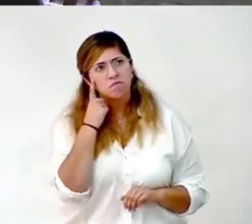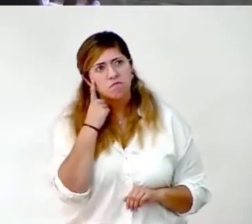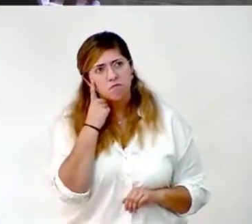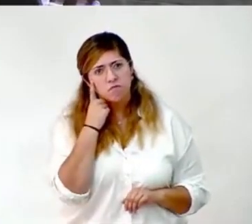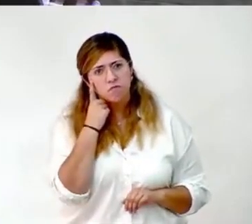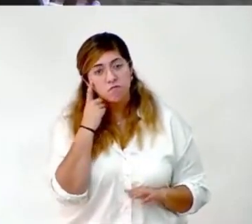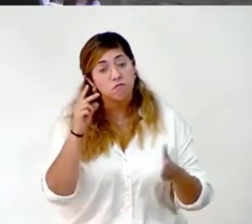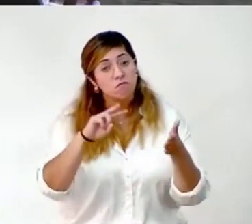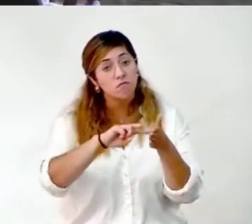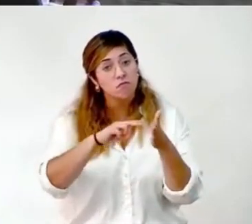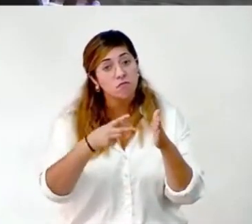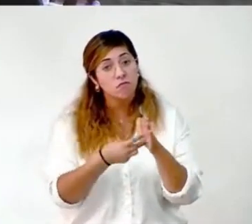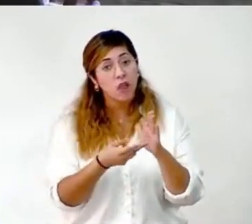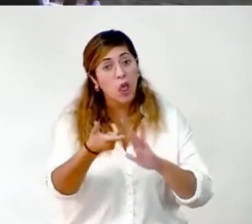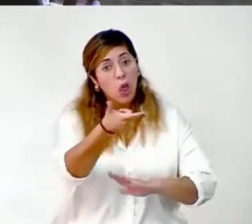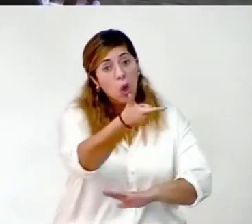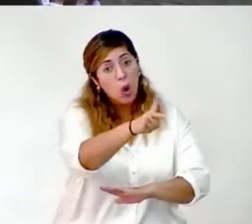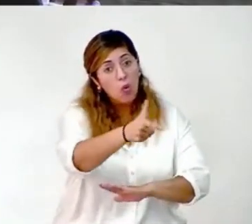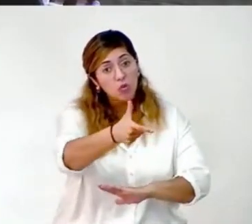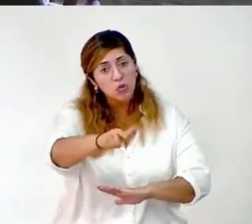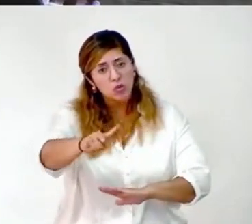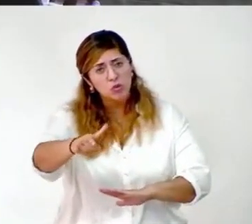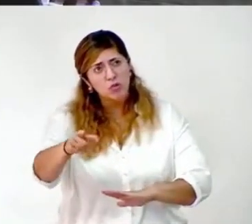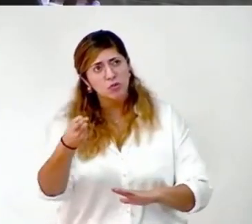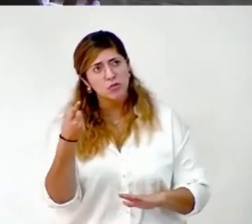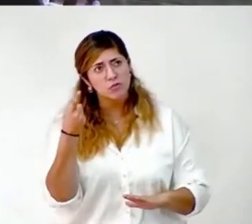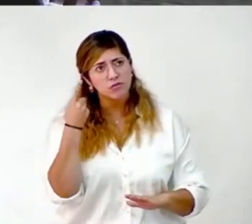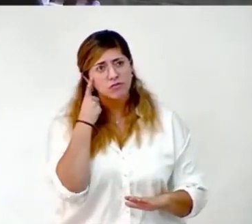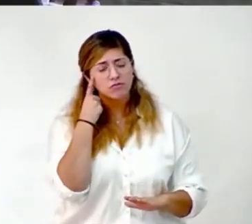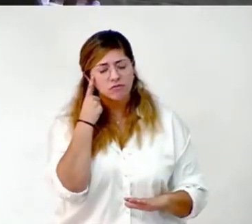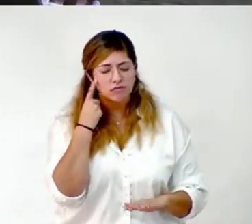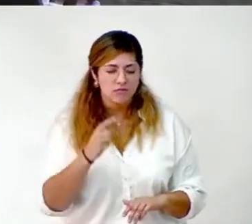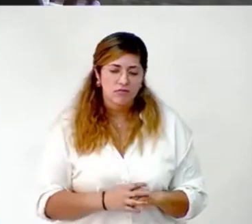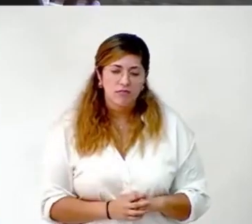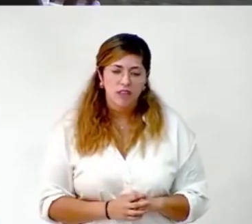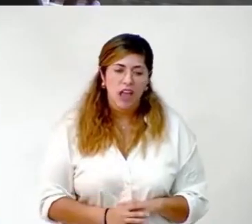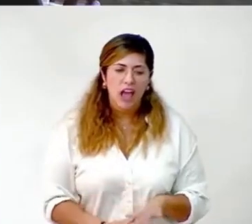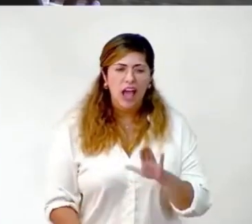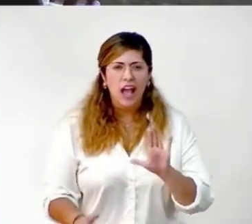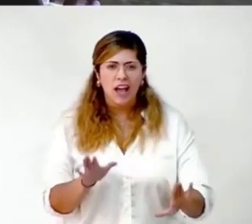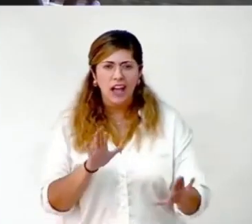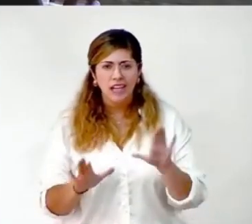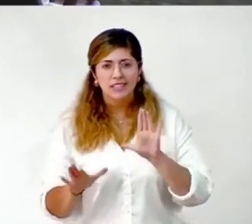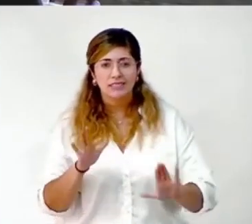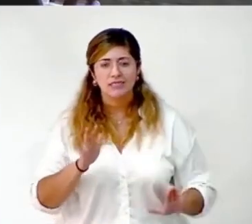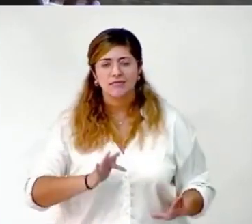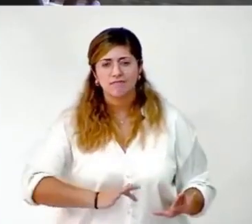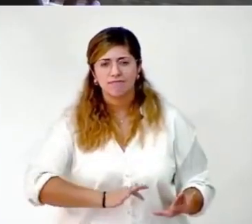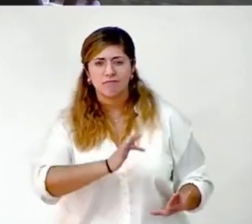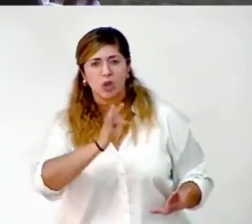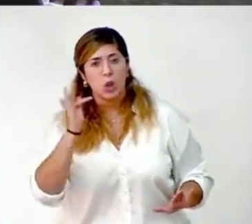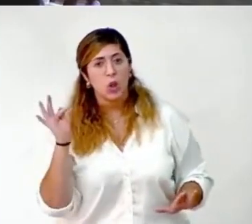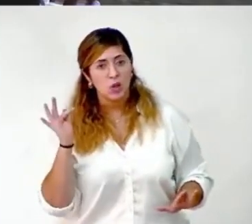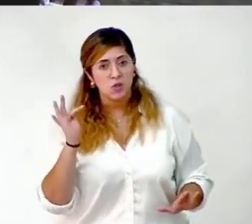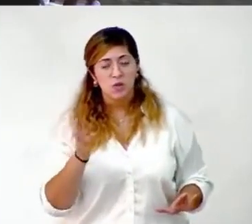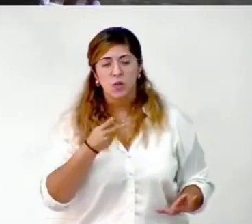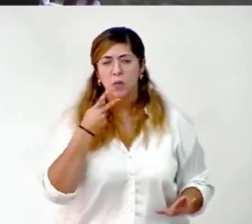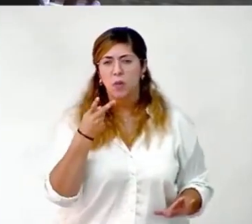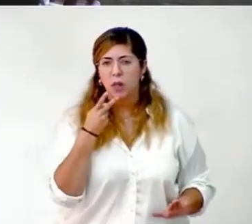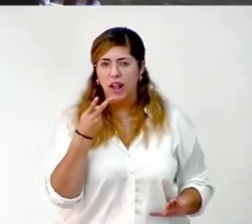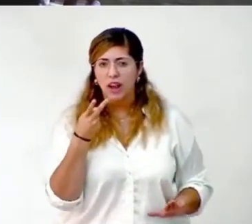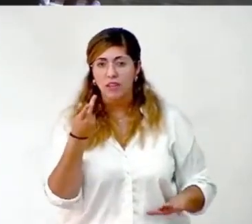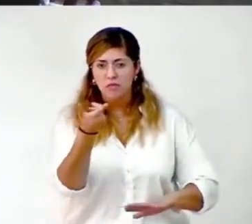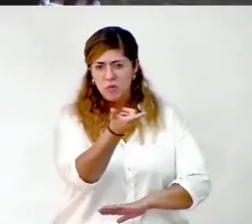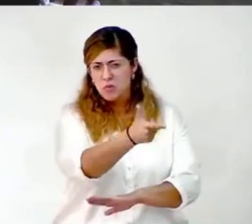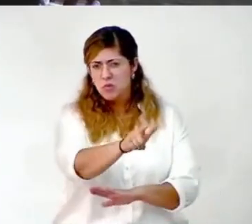Obviamente existe um debate teológico a respeito de quem é o próximo. São aqueles que estão